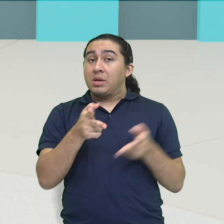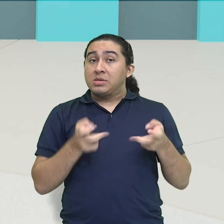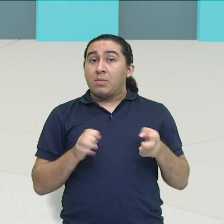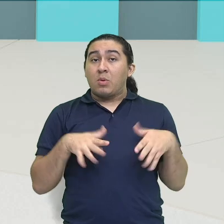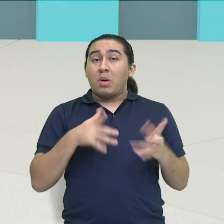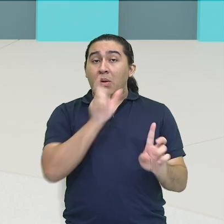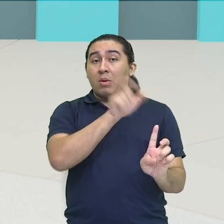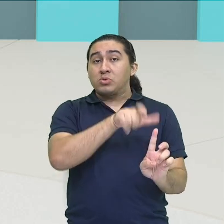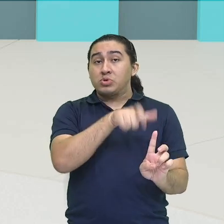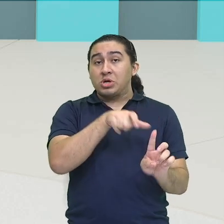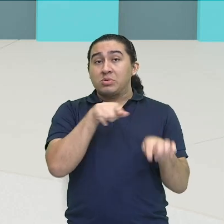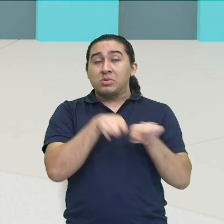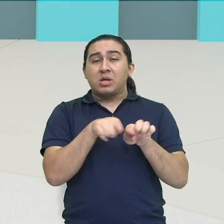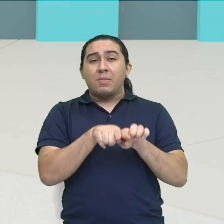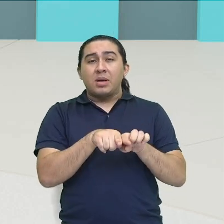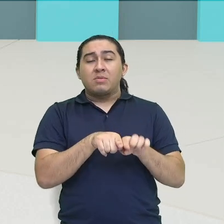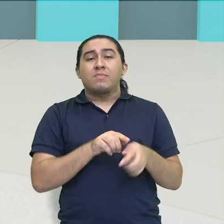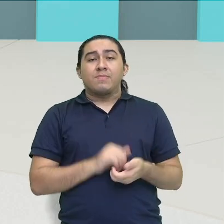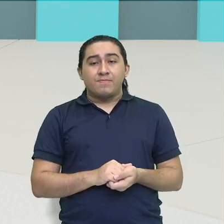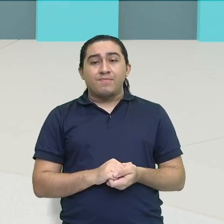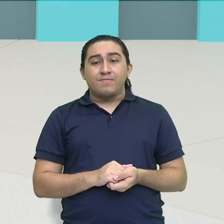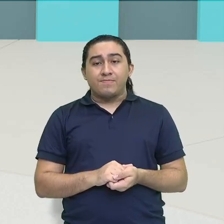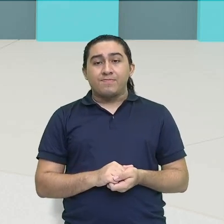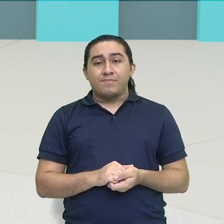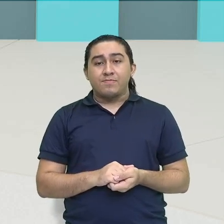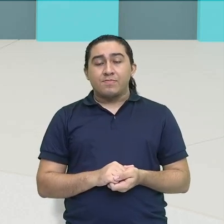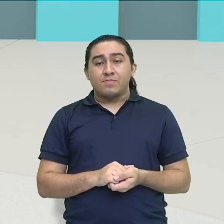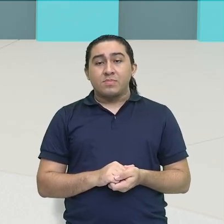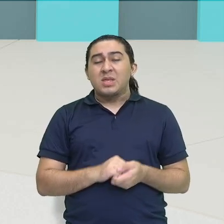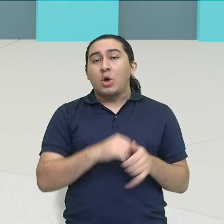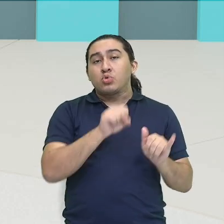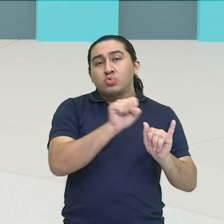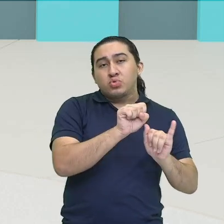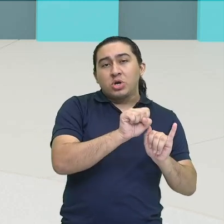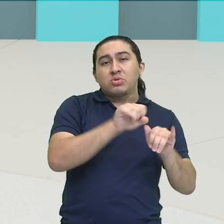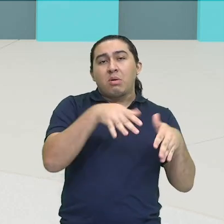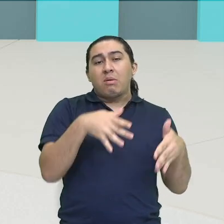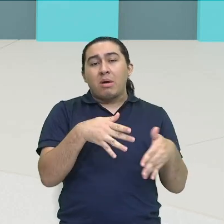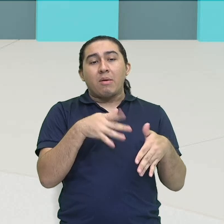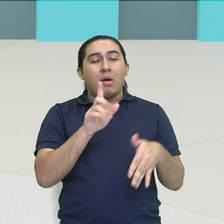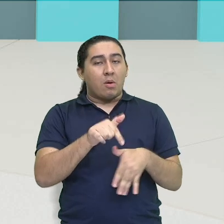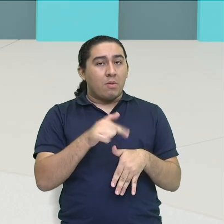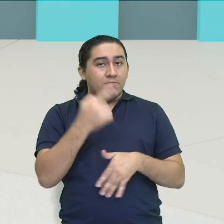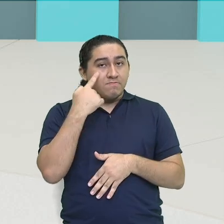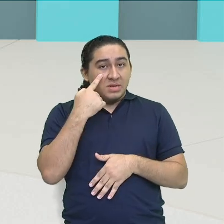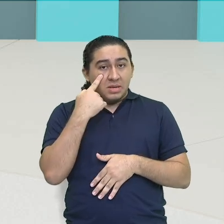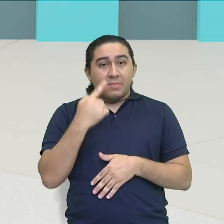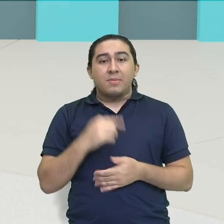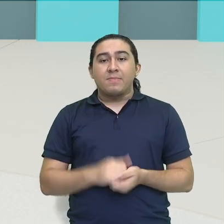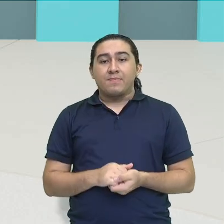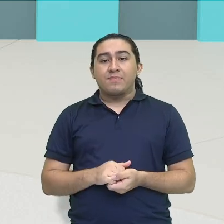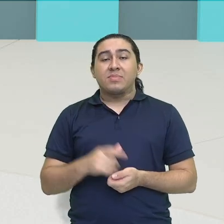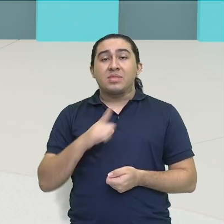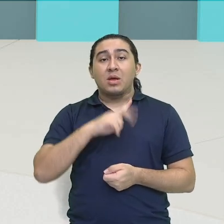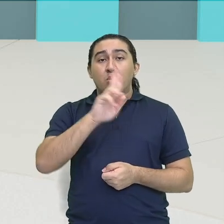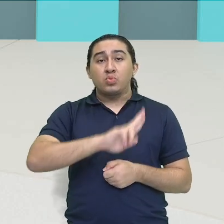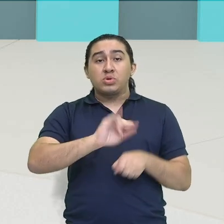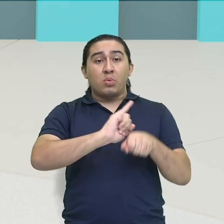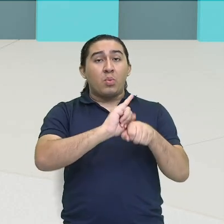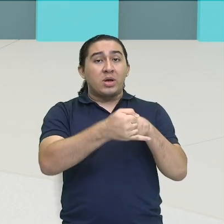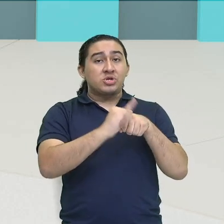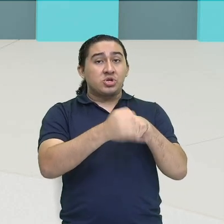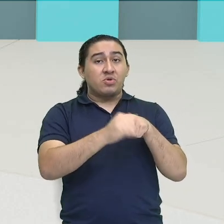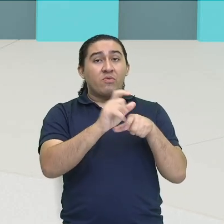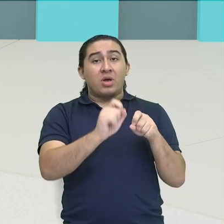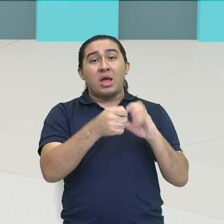sujeito, né, e seu predicativo. A caixa é linda. Então, aí eu usei um adjetivo